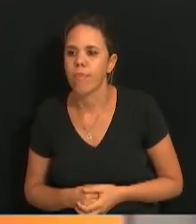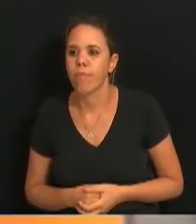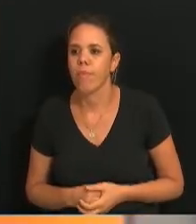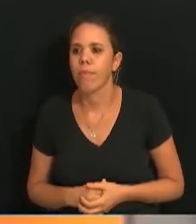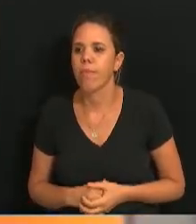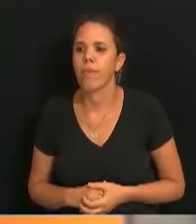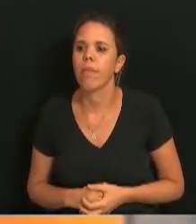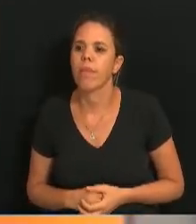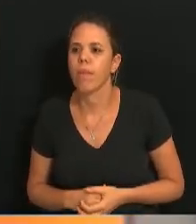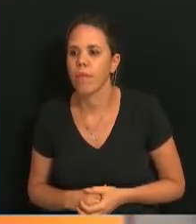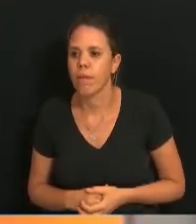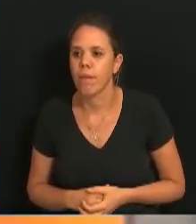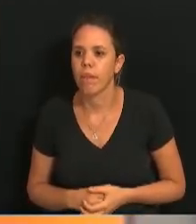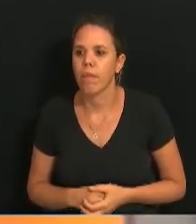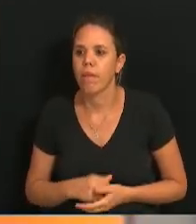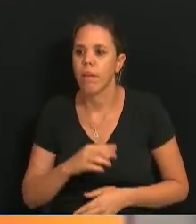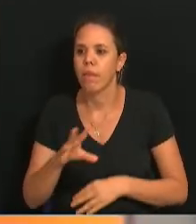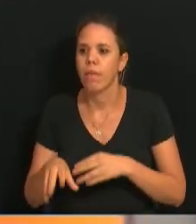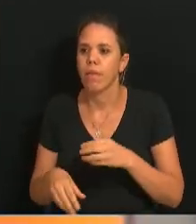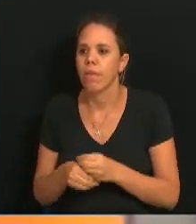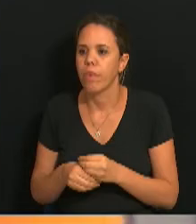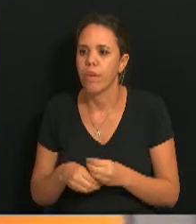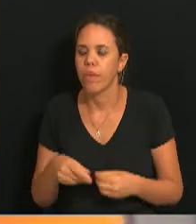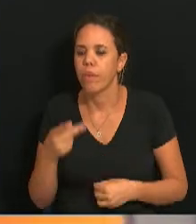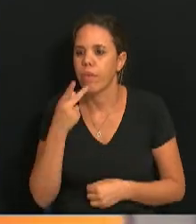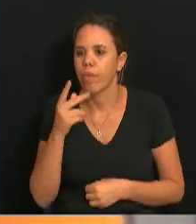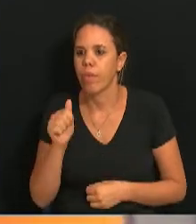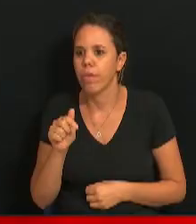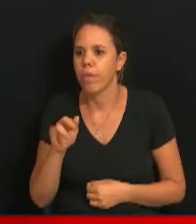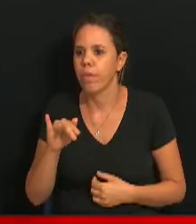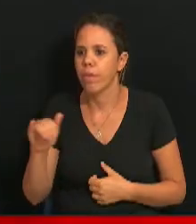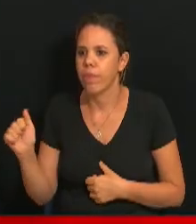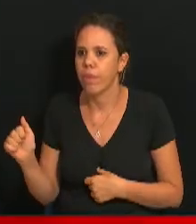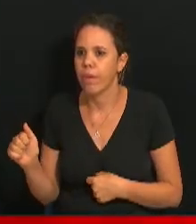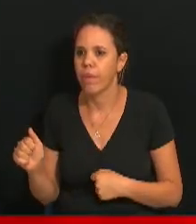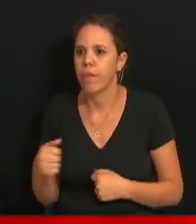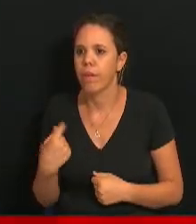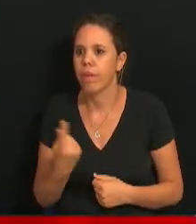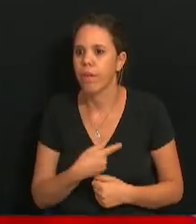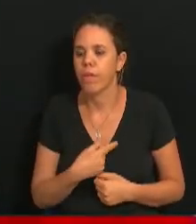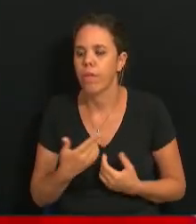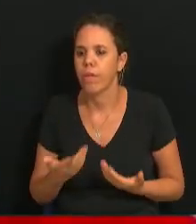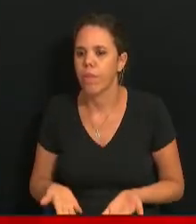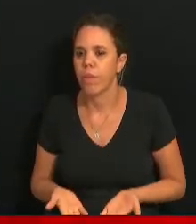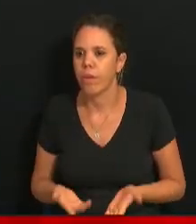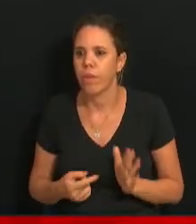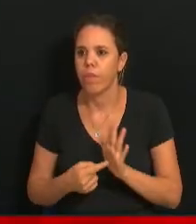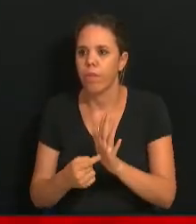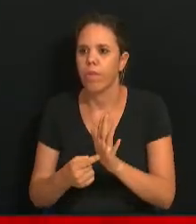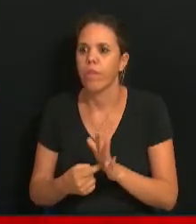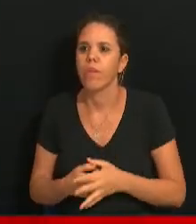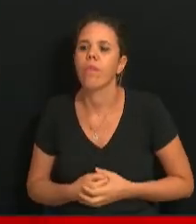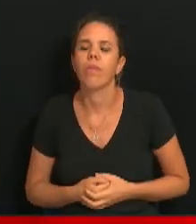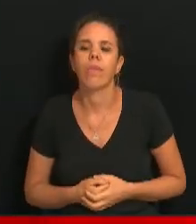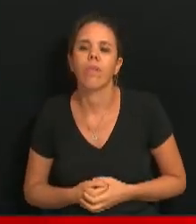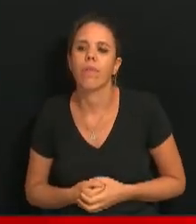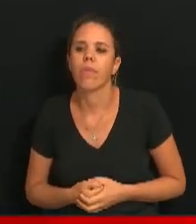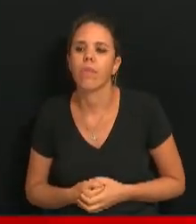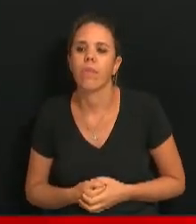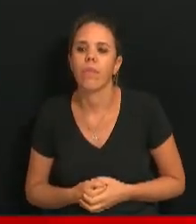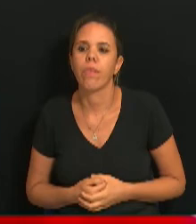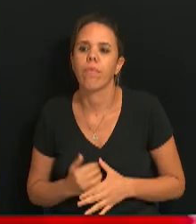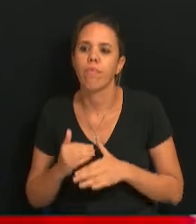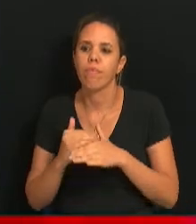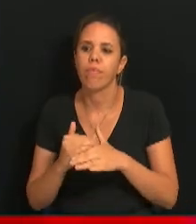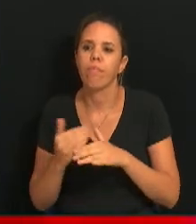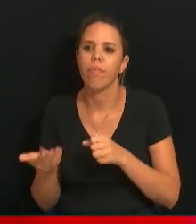Bem, eu vou complementar a fala da Andrea no seguinte sentido, né? Nós apresentamos, assim, bem superficialmente,